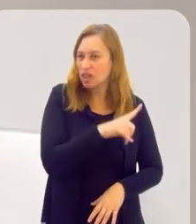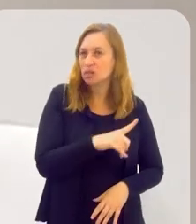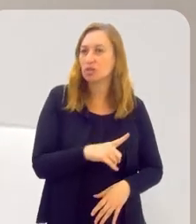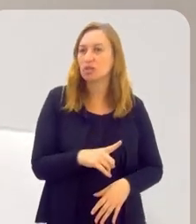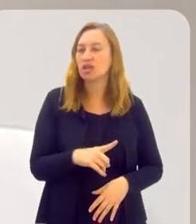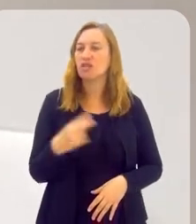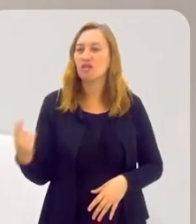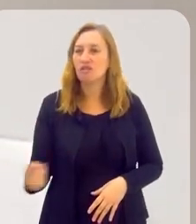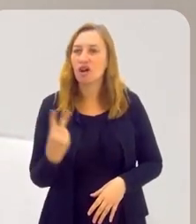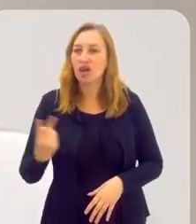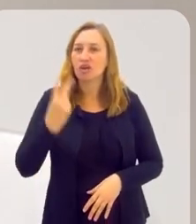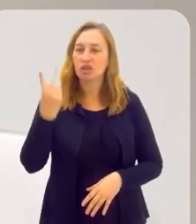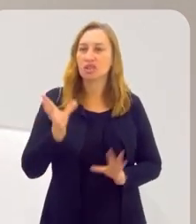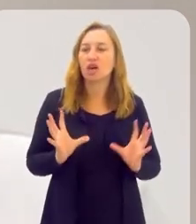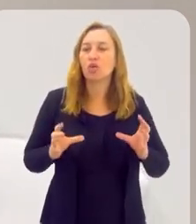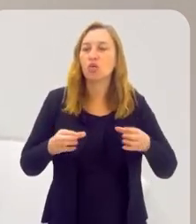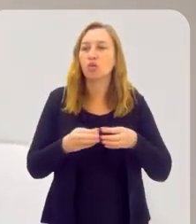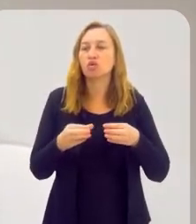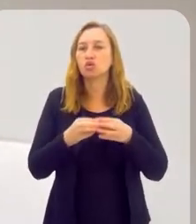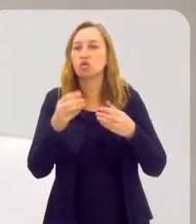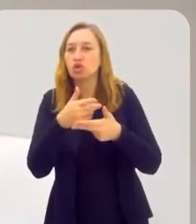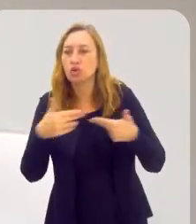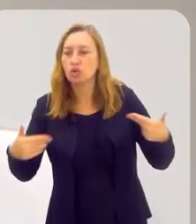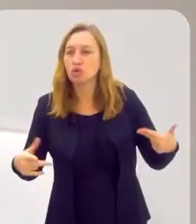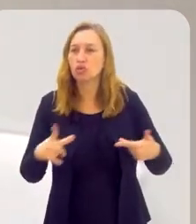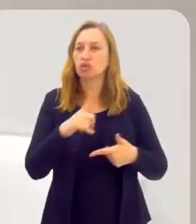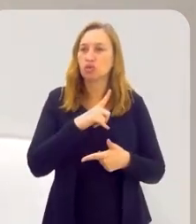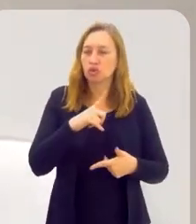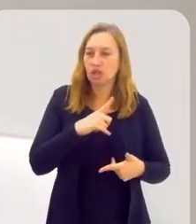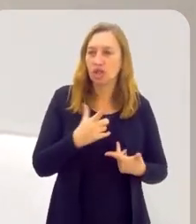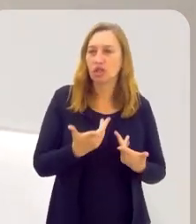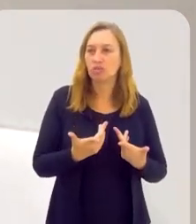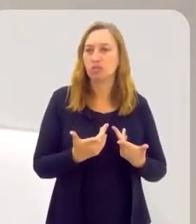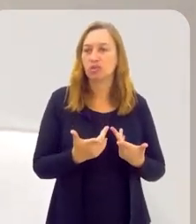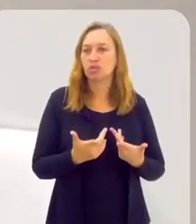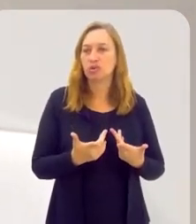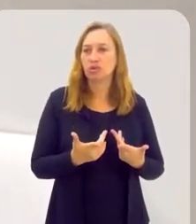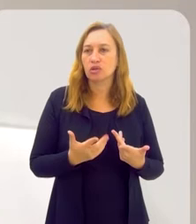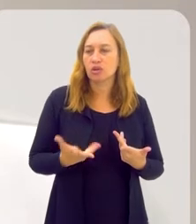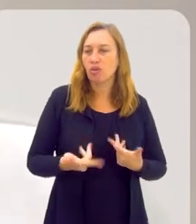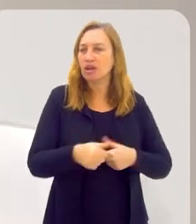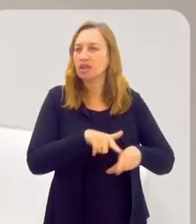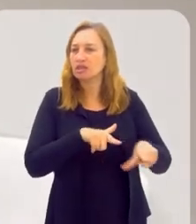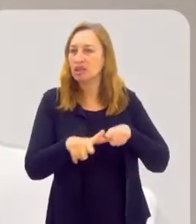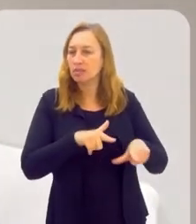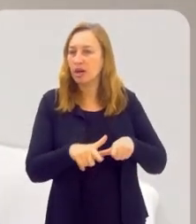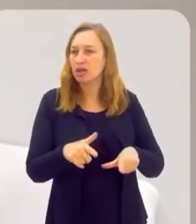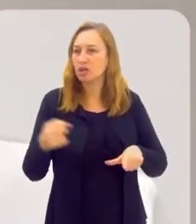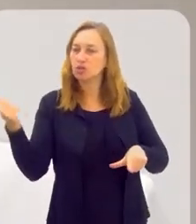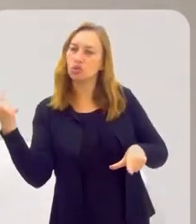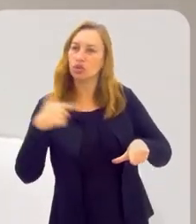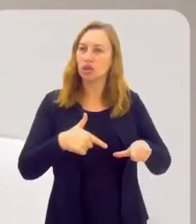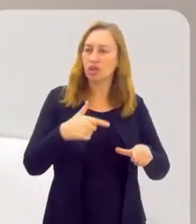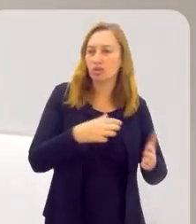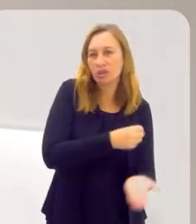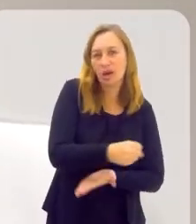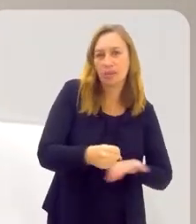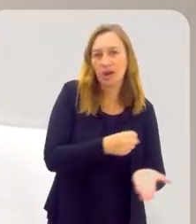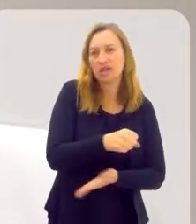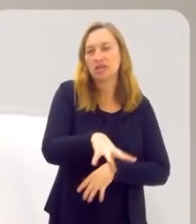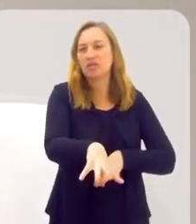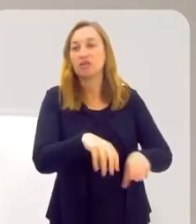difícil valorizar um conjunto de coisas quando nós estamos no alto rendimento, no topo, do que quando estamos na base e na